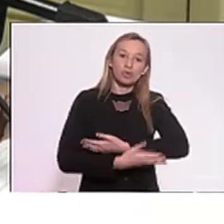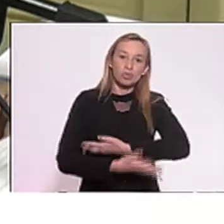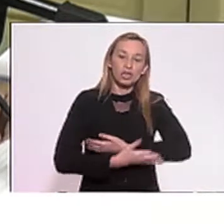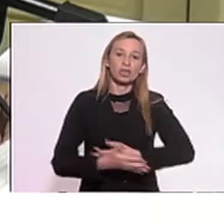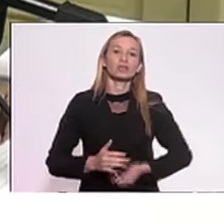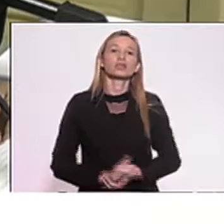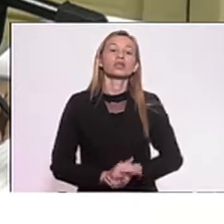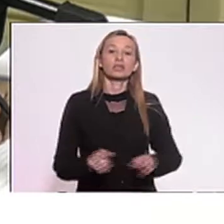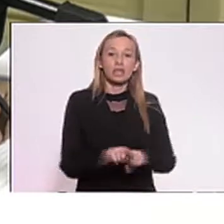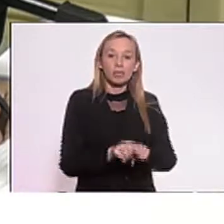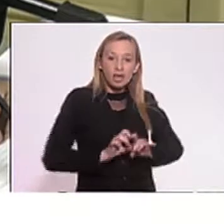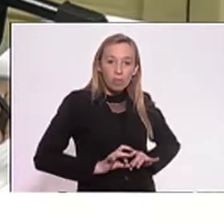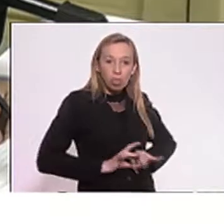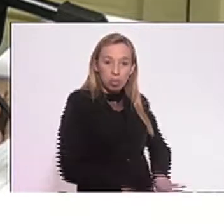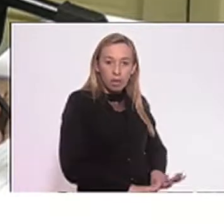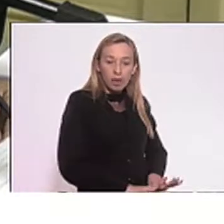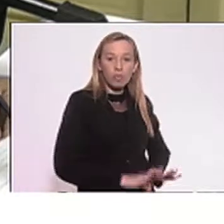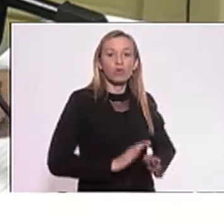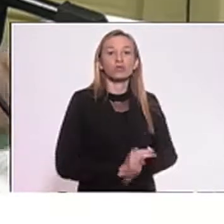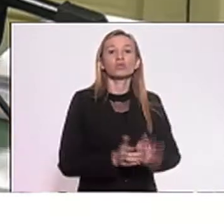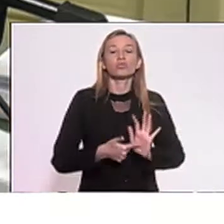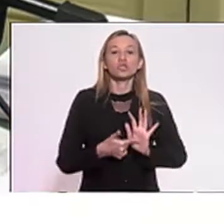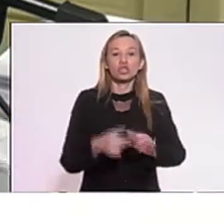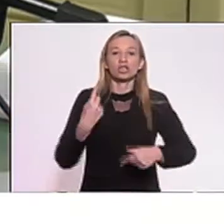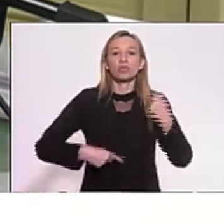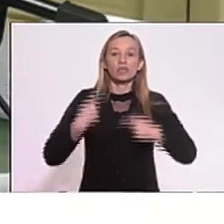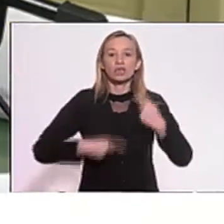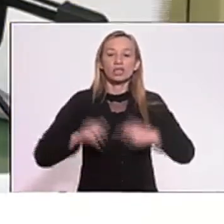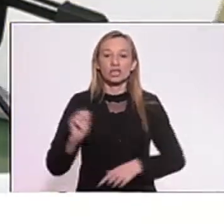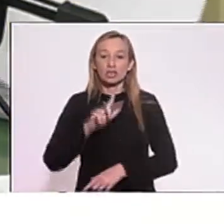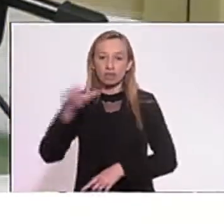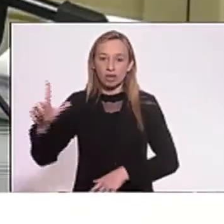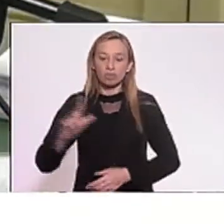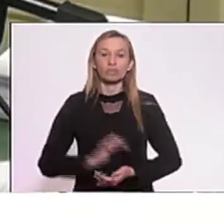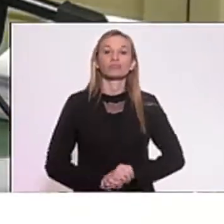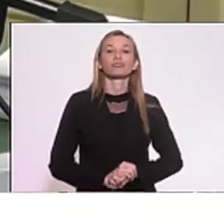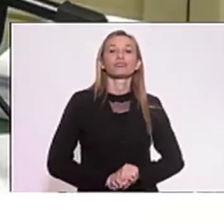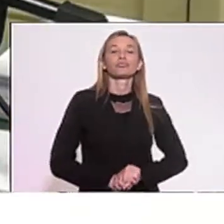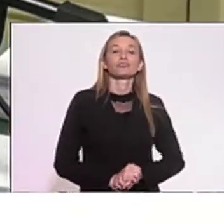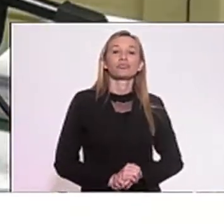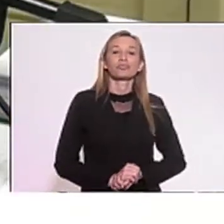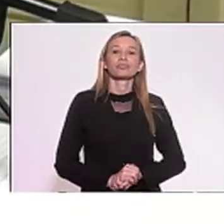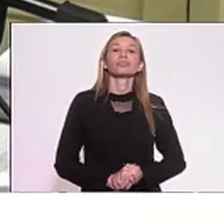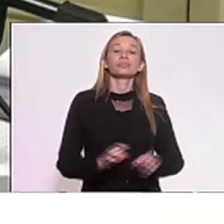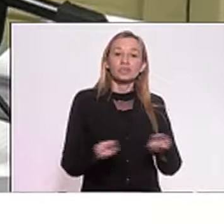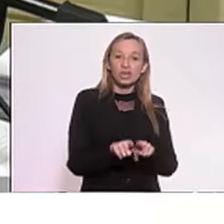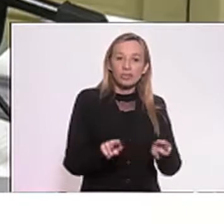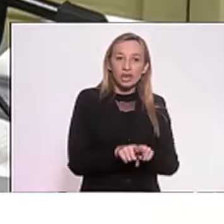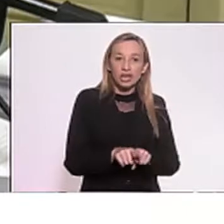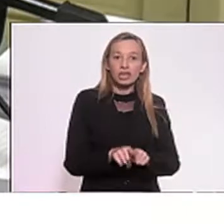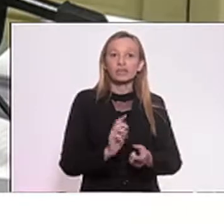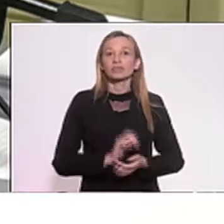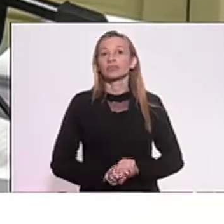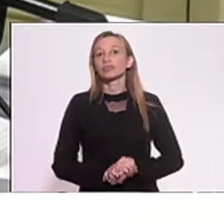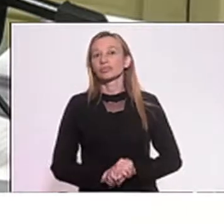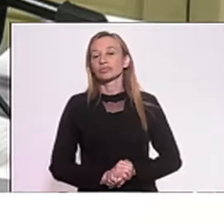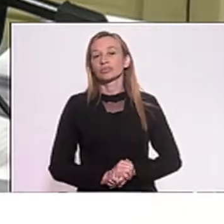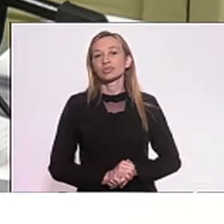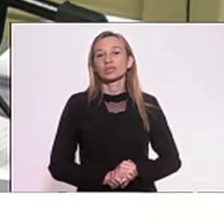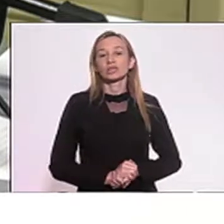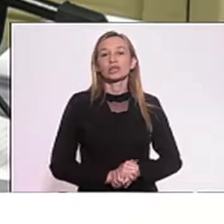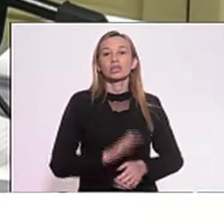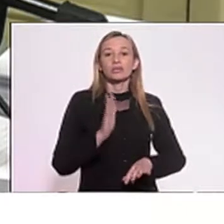de aborto, conforme estipulado na Política Nacional Permanente. Recomenda-se tornar